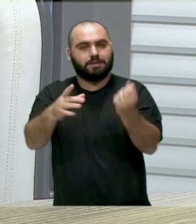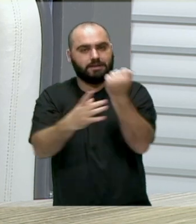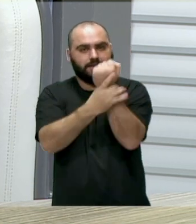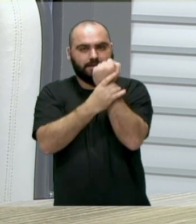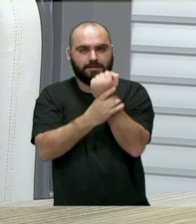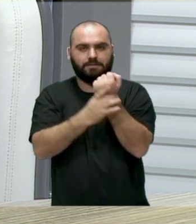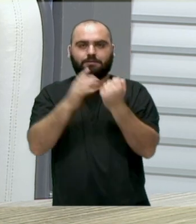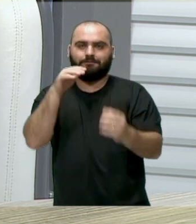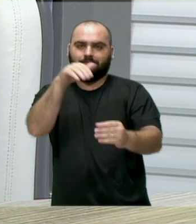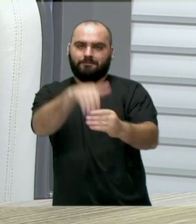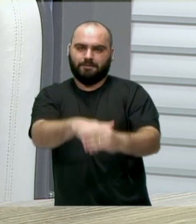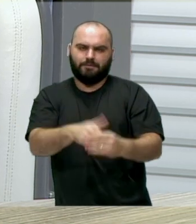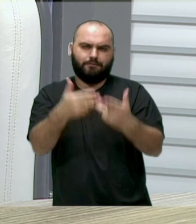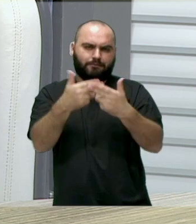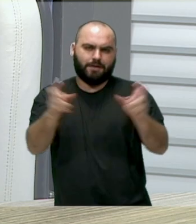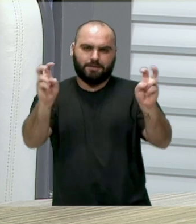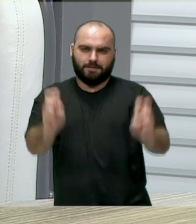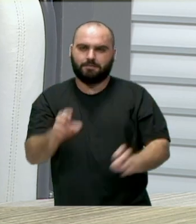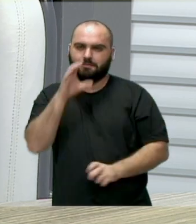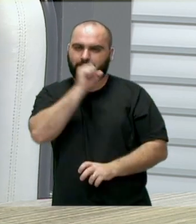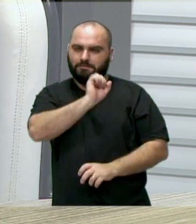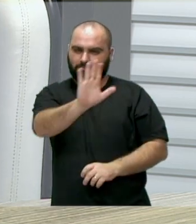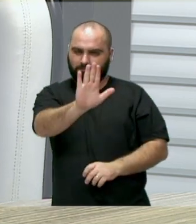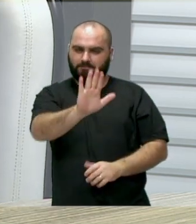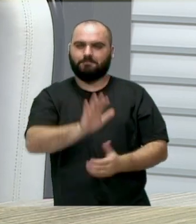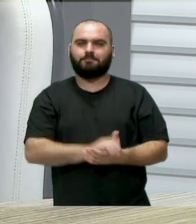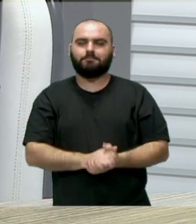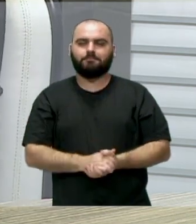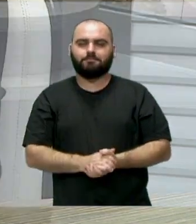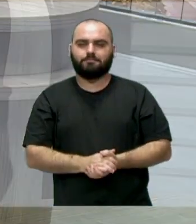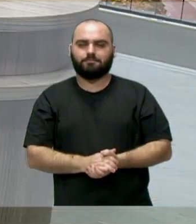segurança da votação, entre outros temas. É só um minuto, a gente já volta.